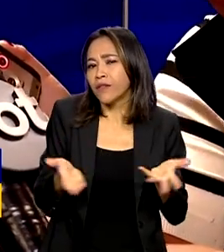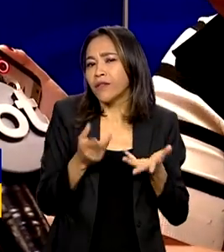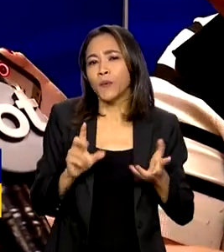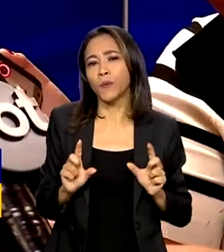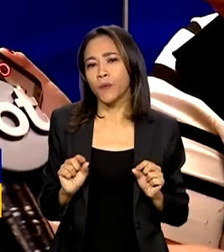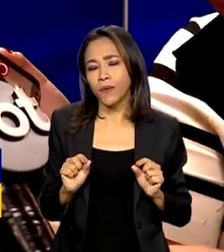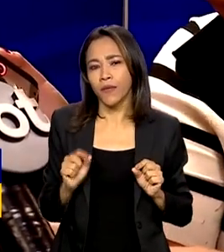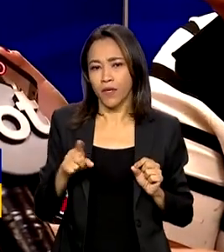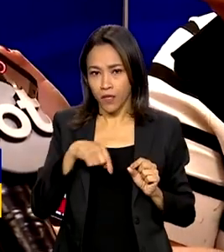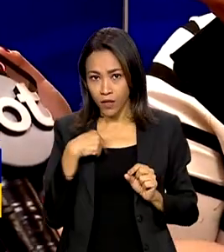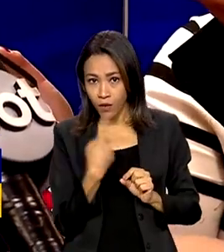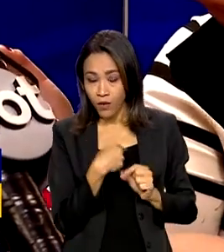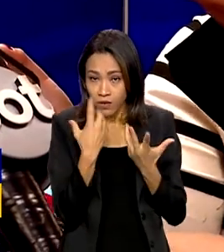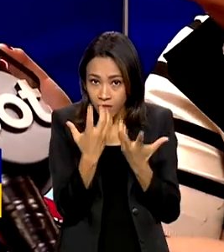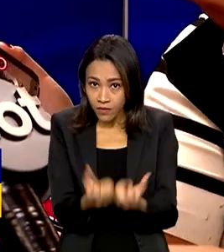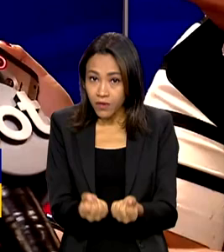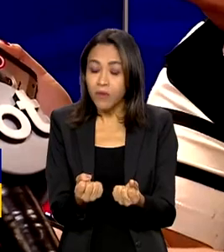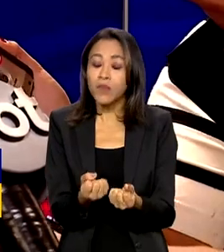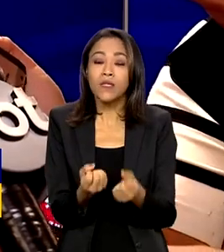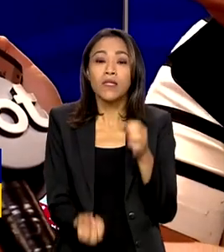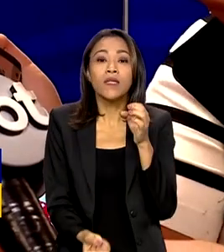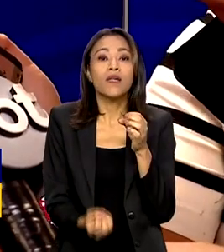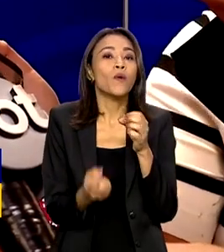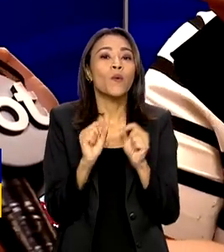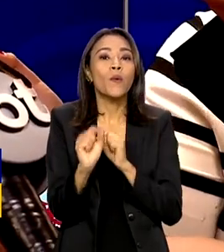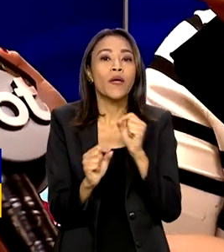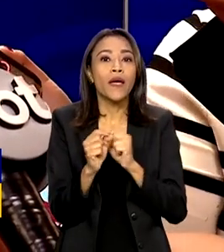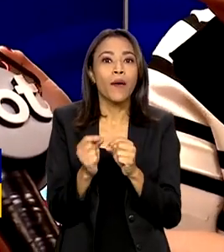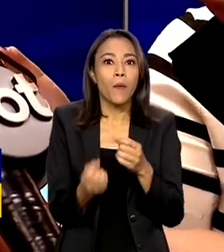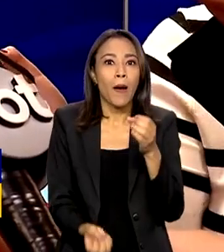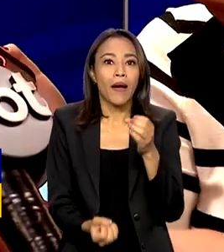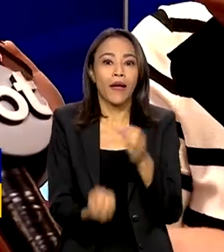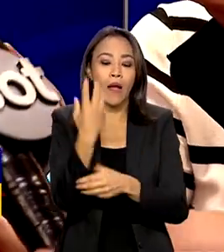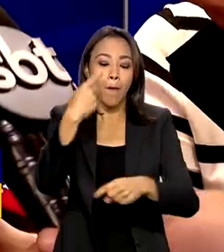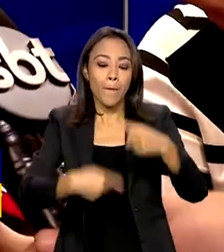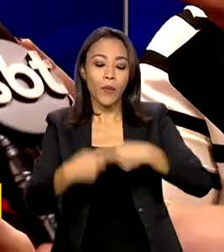vamos fazer uma política de compras tecnológicas por